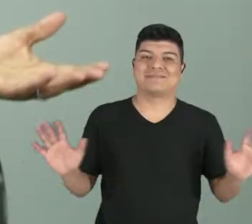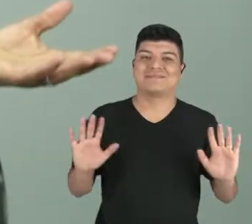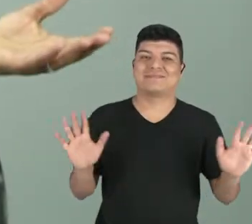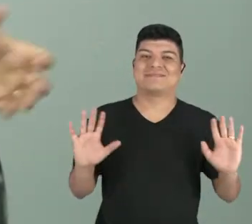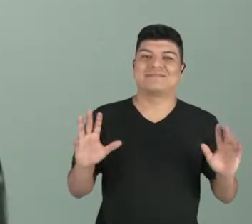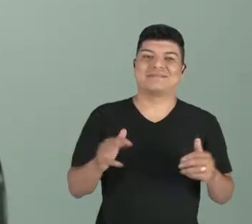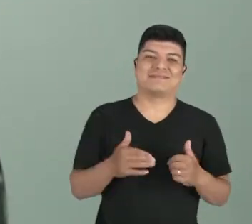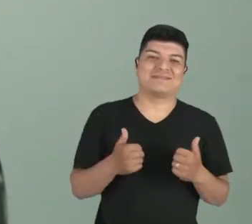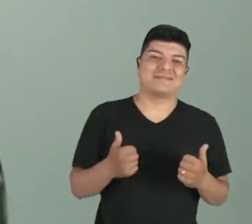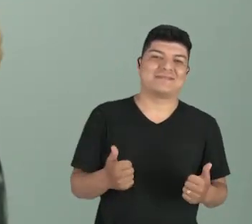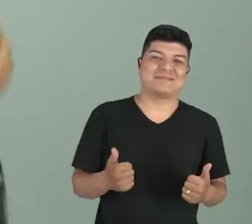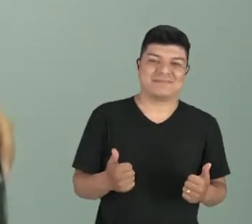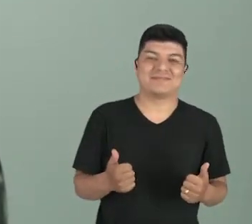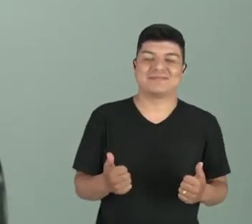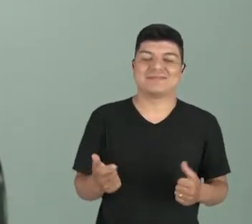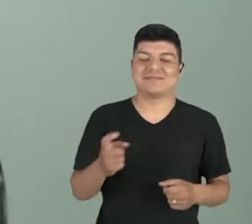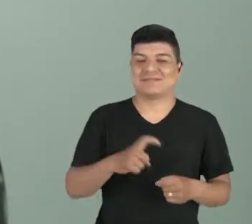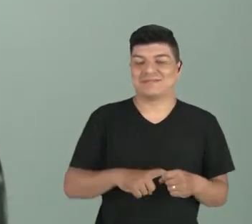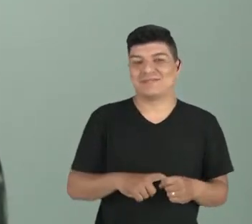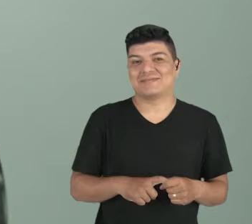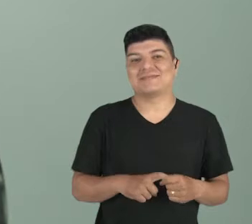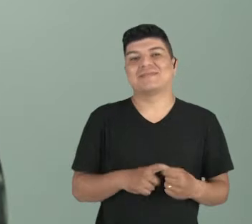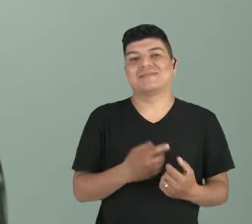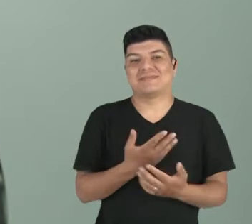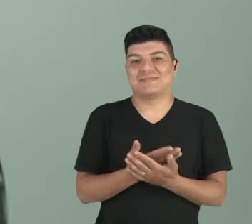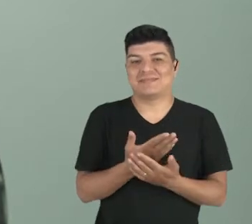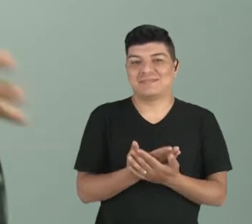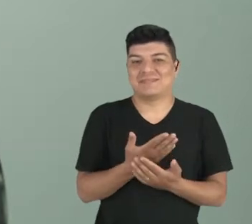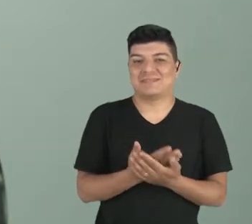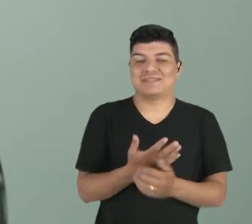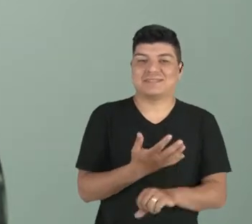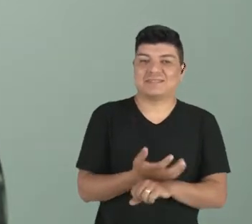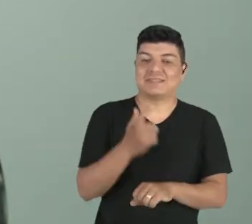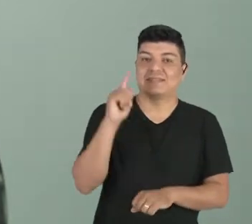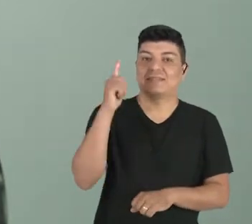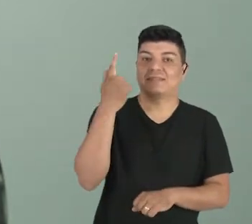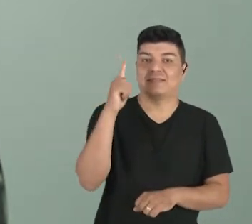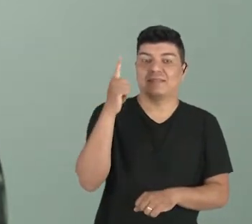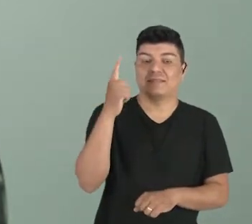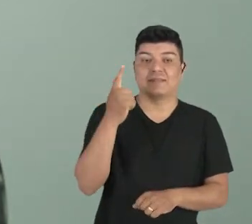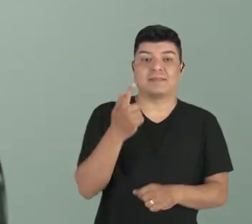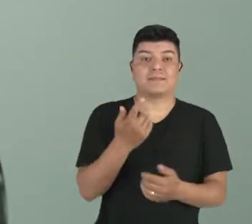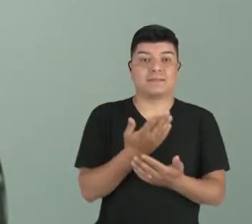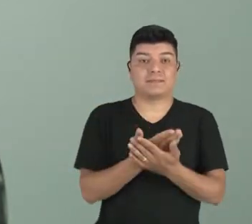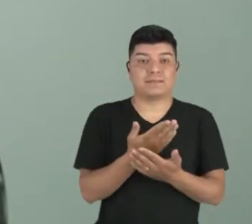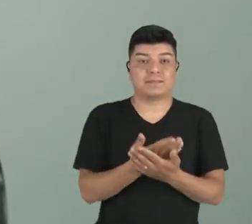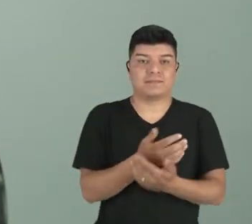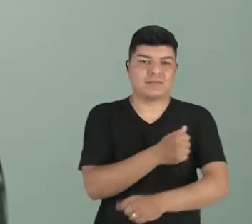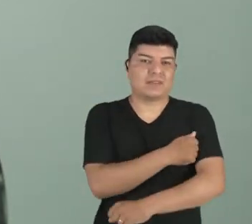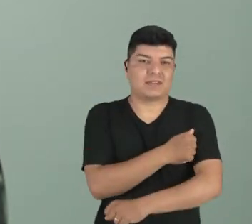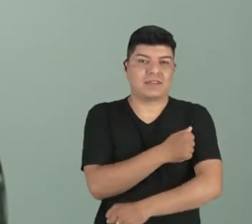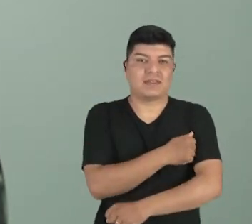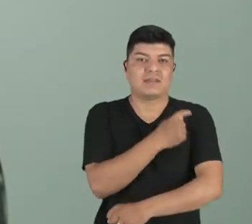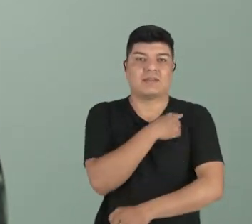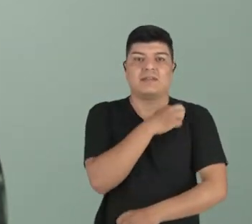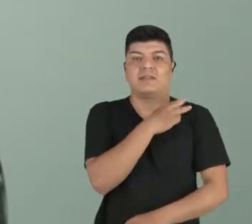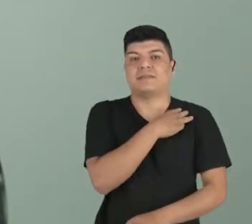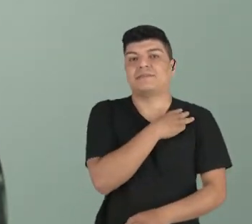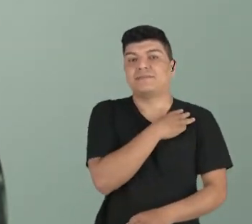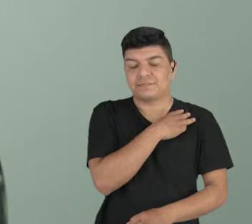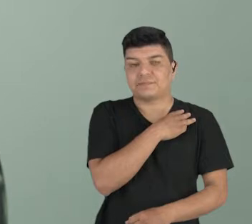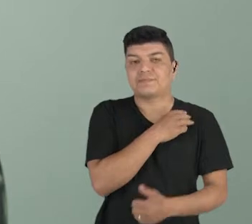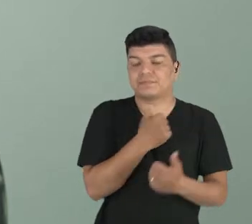E aí, galera, tudo bem com vocês? Estamos de volta para mais uma aula de geografia. Esta aula é para você, aluno da primeira série